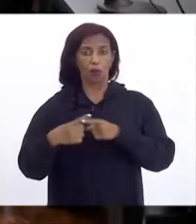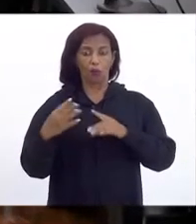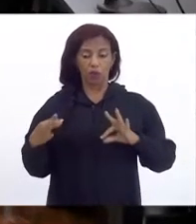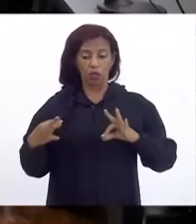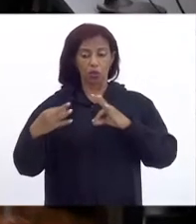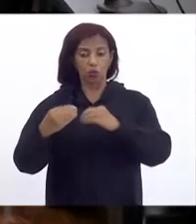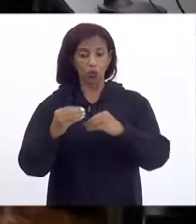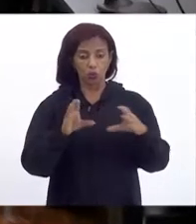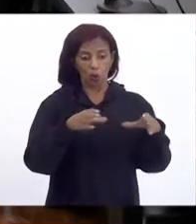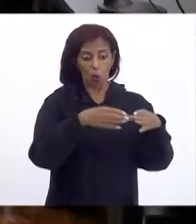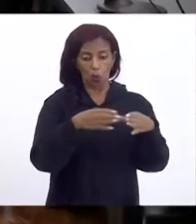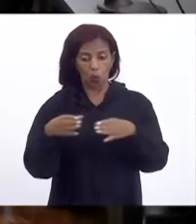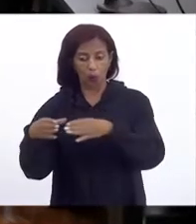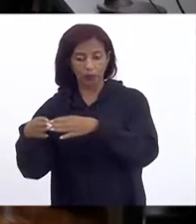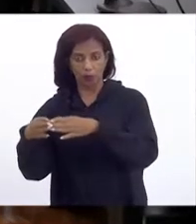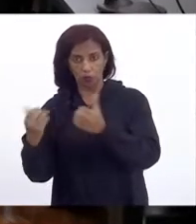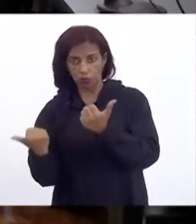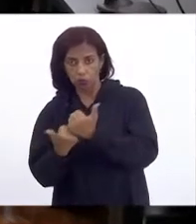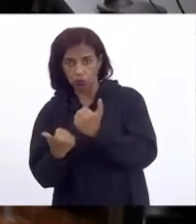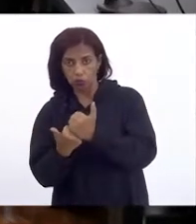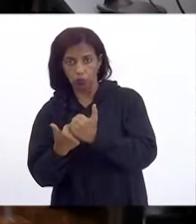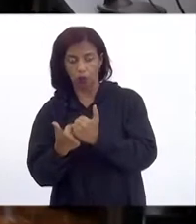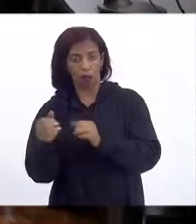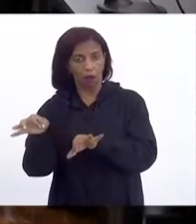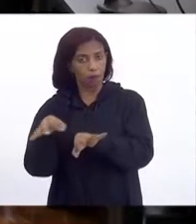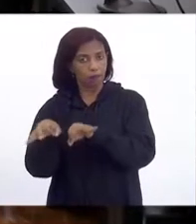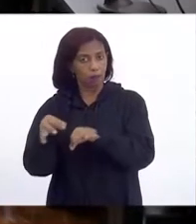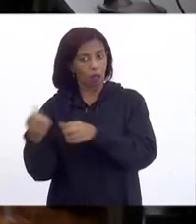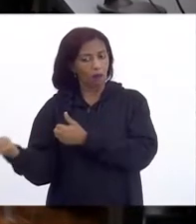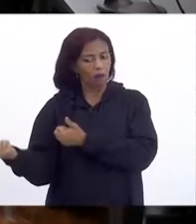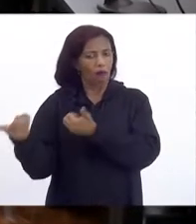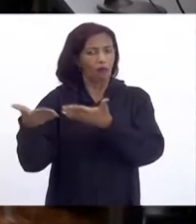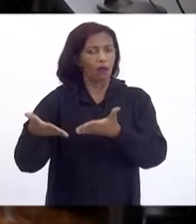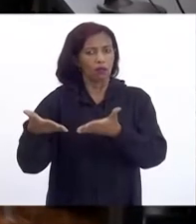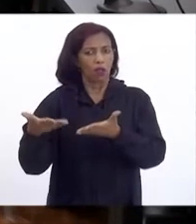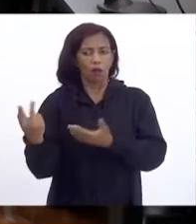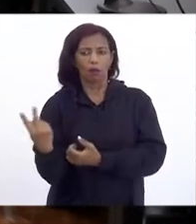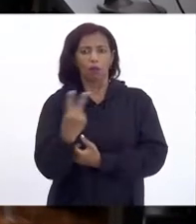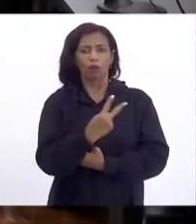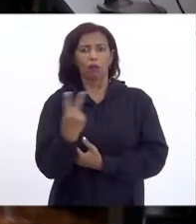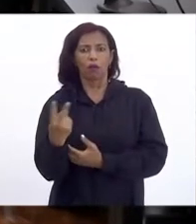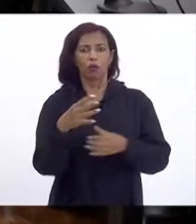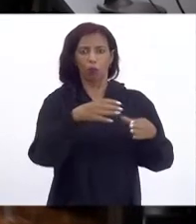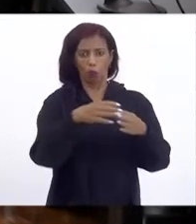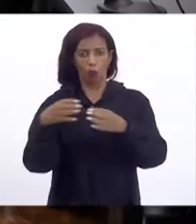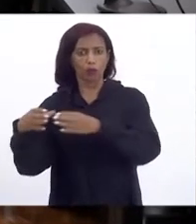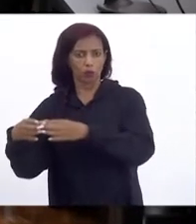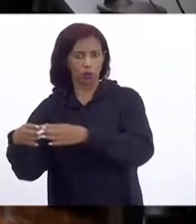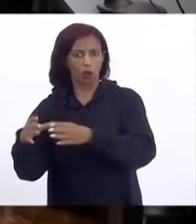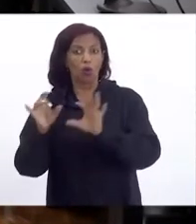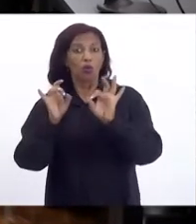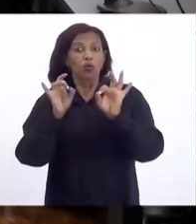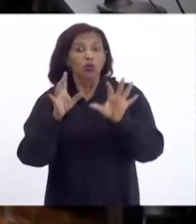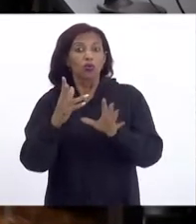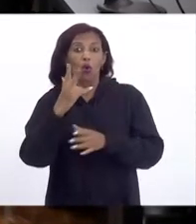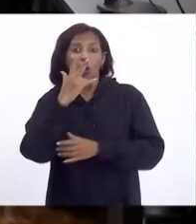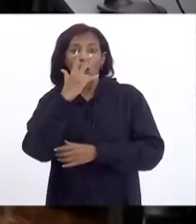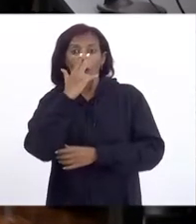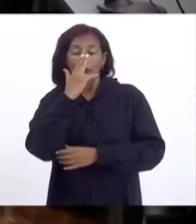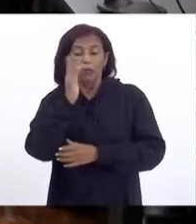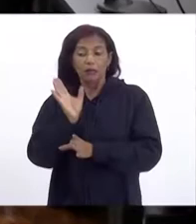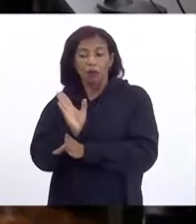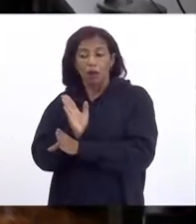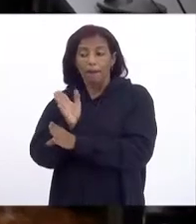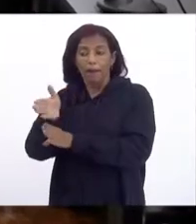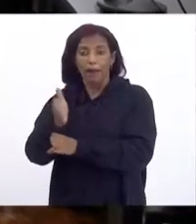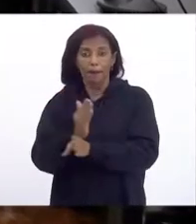que a comissão fizer, a subcomissão fizer, trará para o âmbito das duas comissões. Vai remeter a gente só nós. Deu tarefa